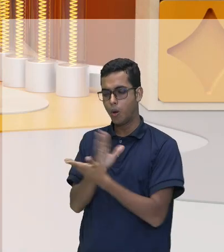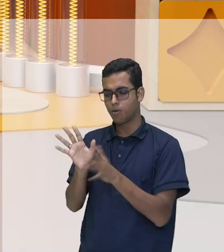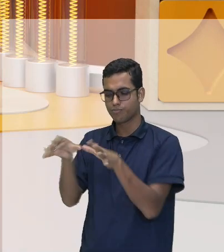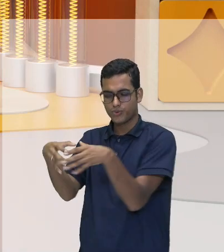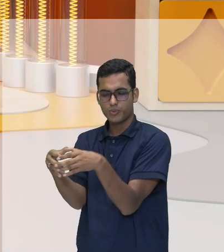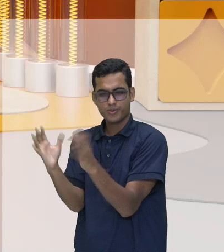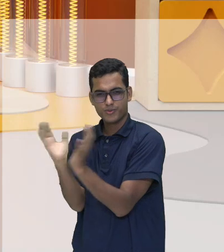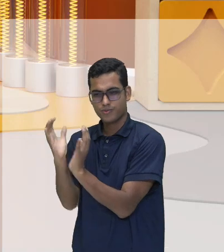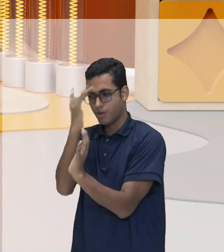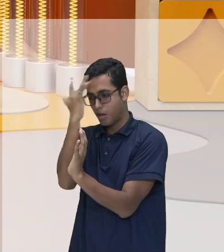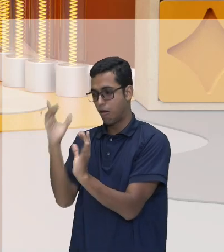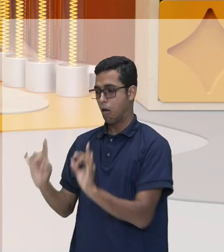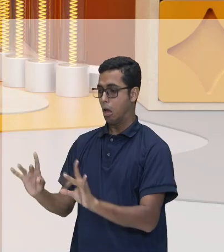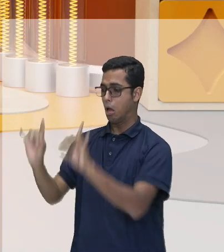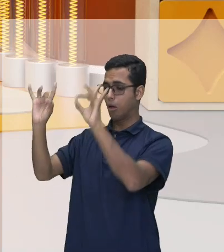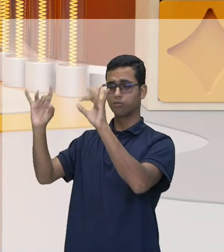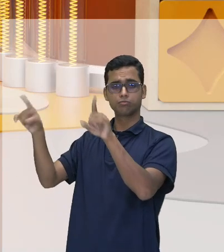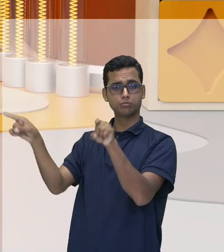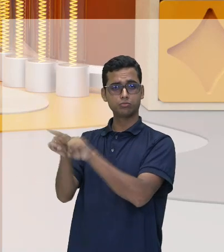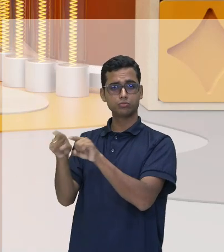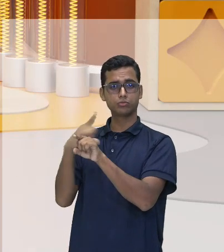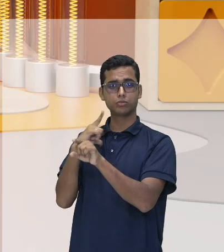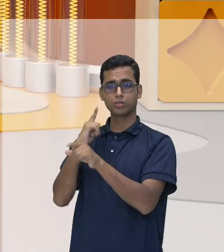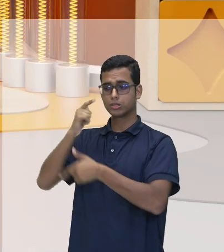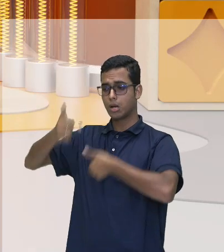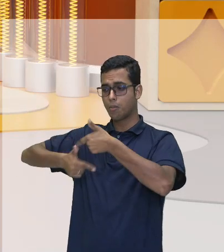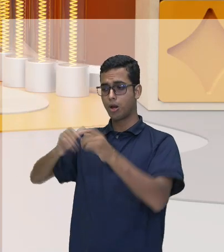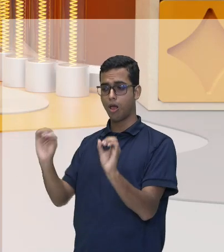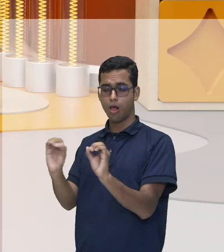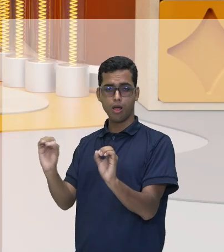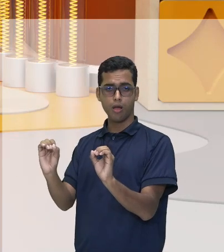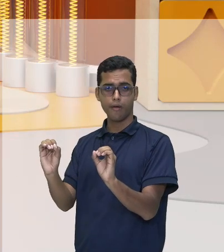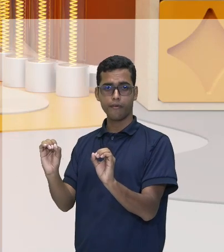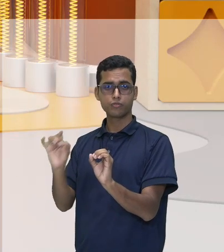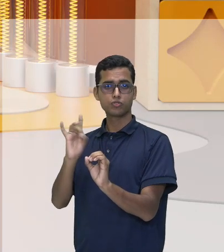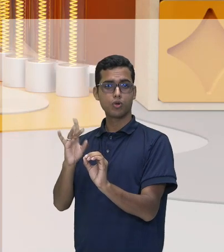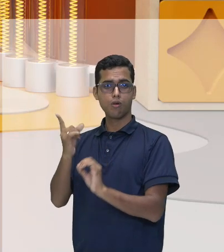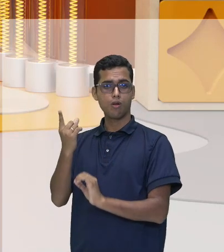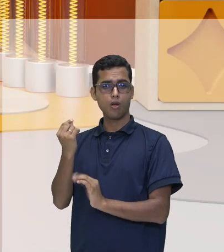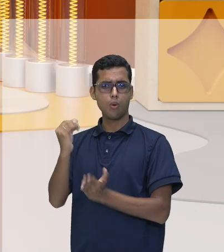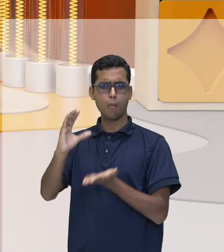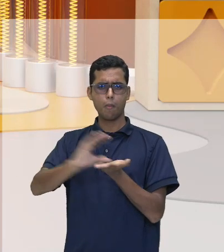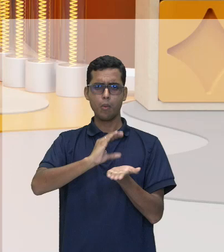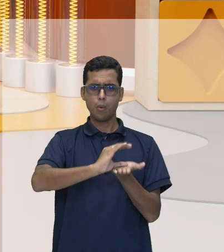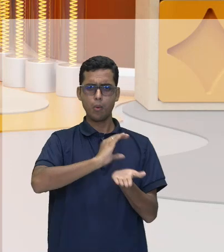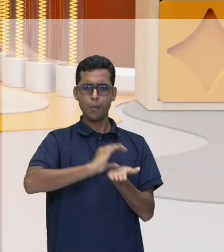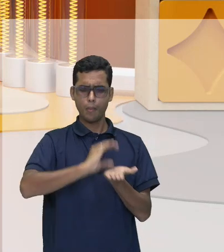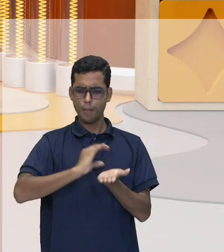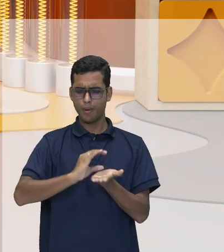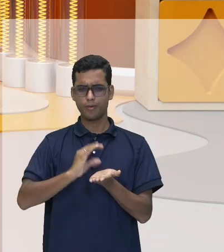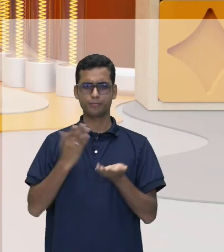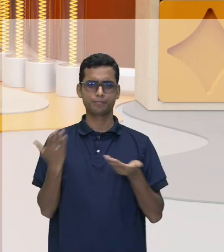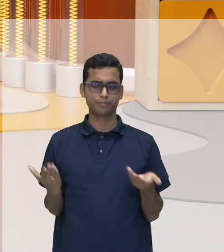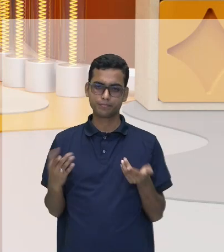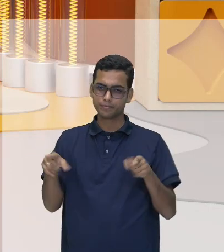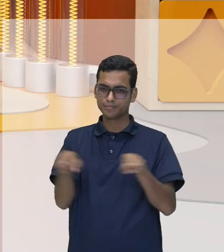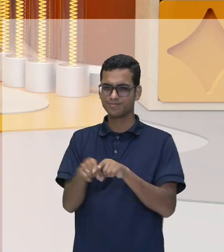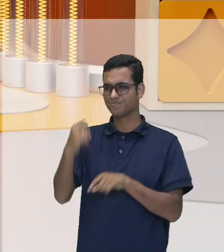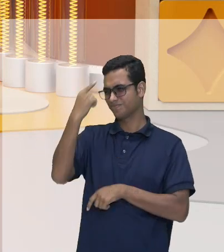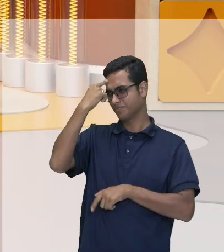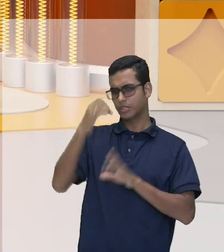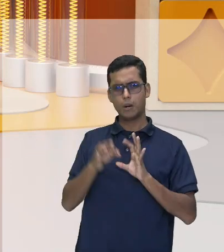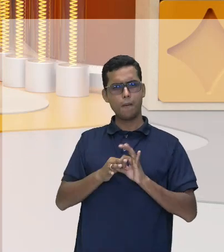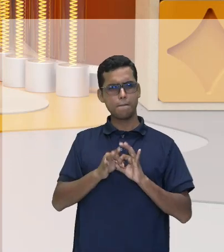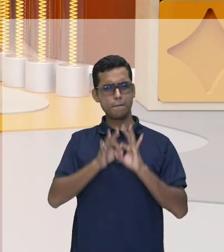poder absolutista. E essas ideias iluministas, elas vão influenciar outros movimentos.